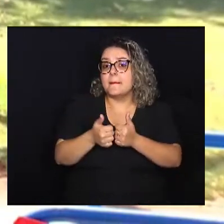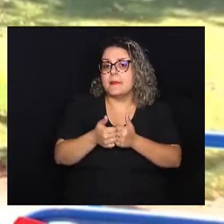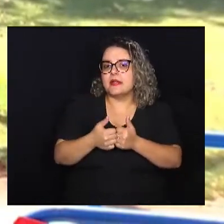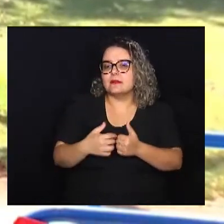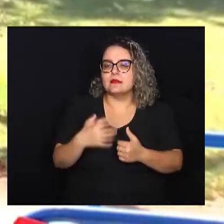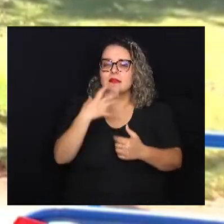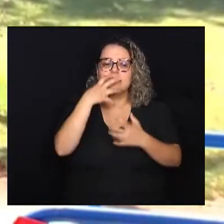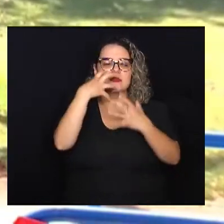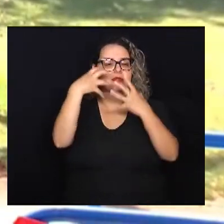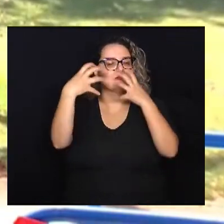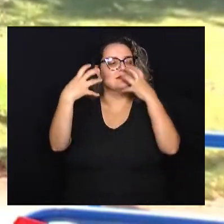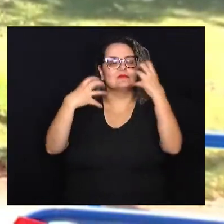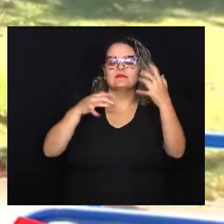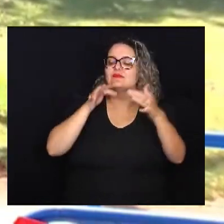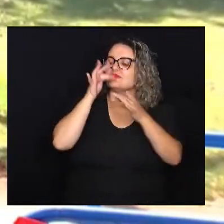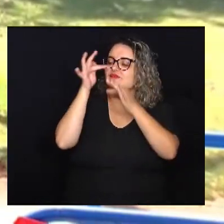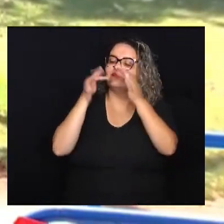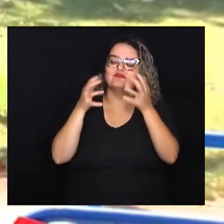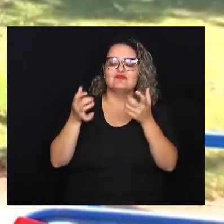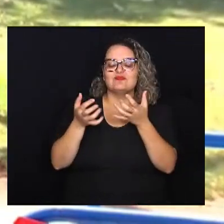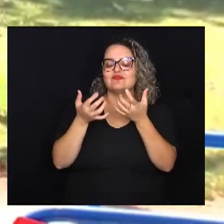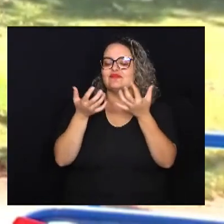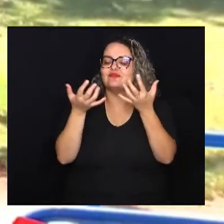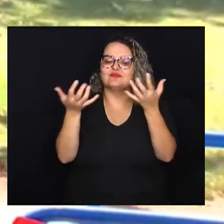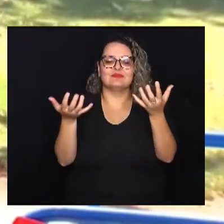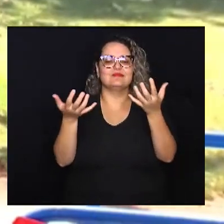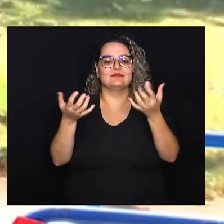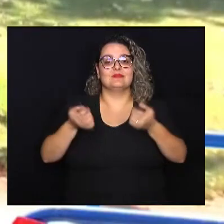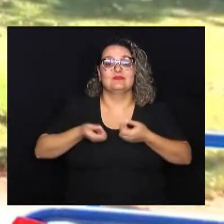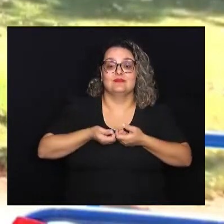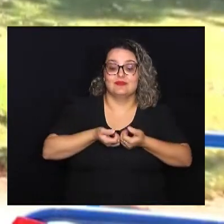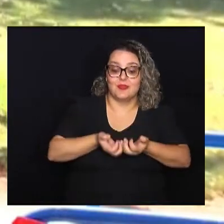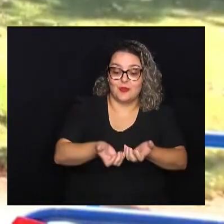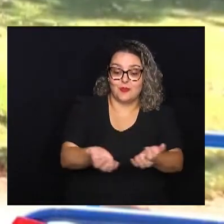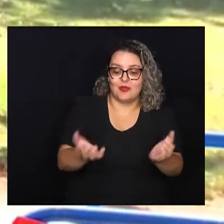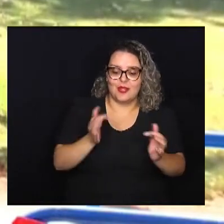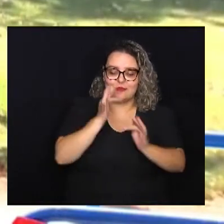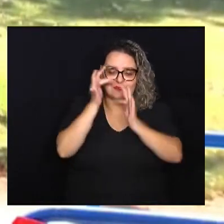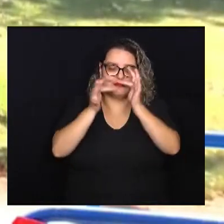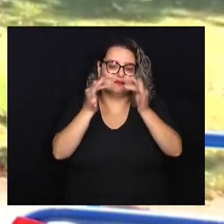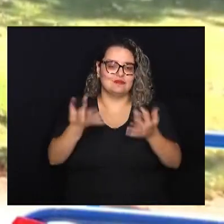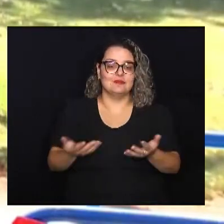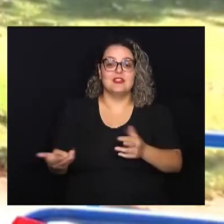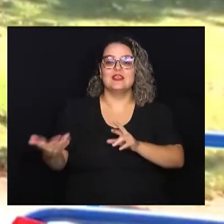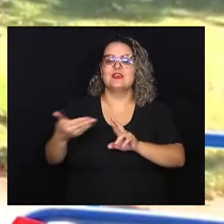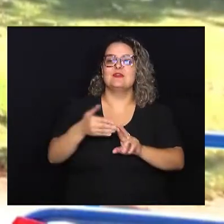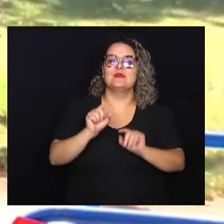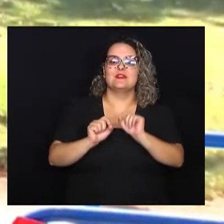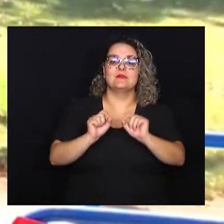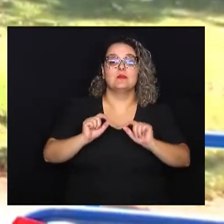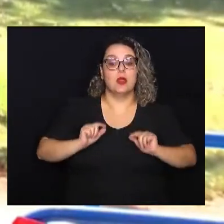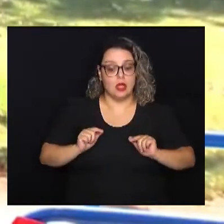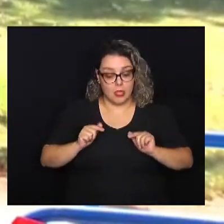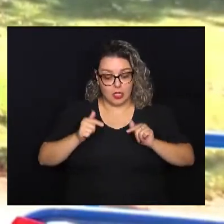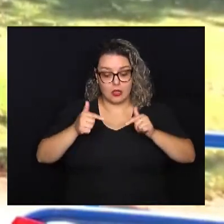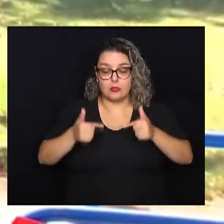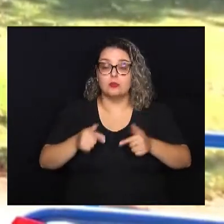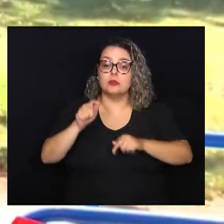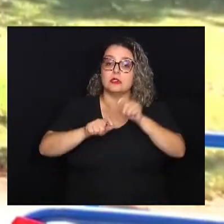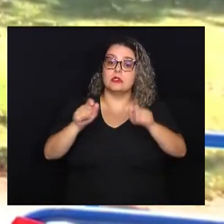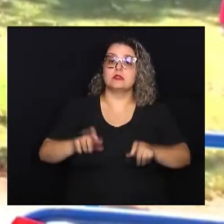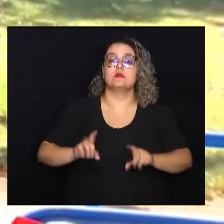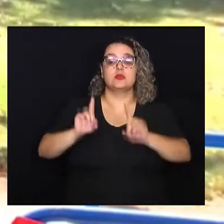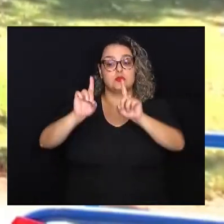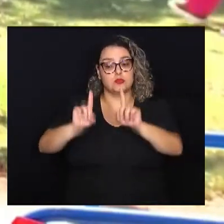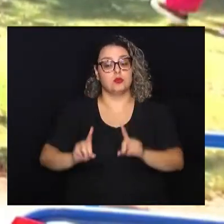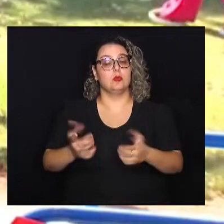onde as flores ressurgem onde o campo fica Florido isso representa o que a luta das pessoas com deficiência por